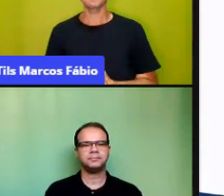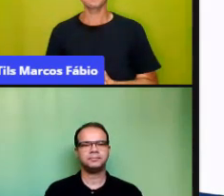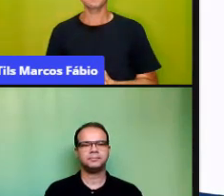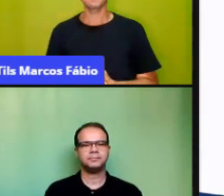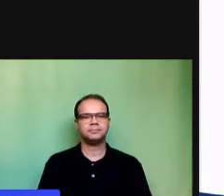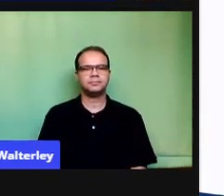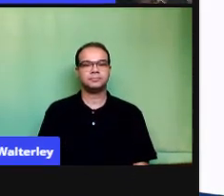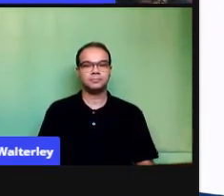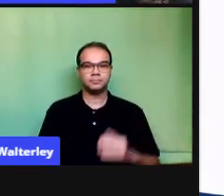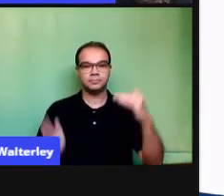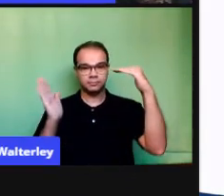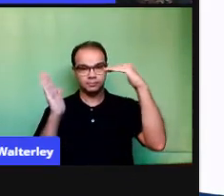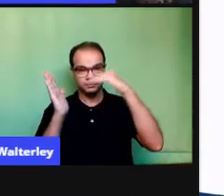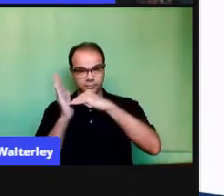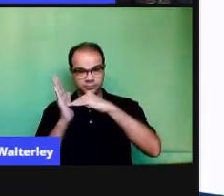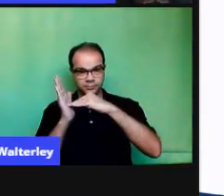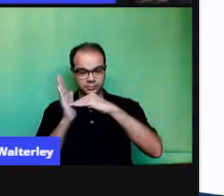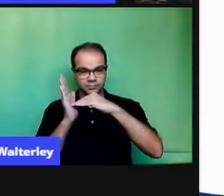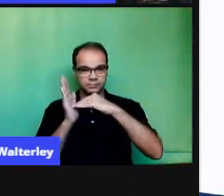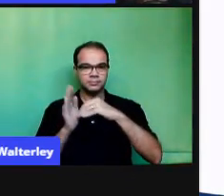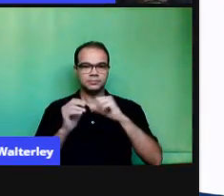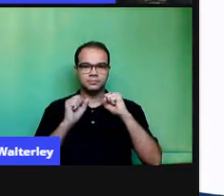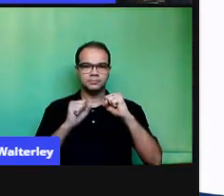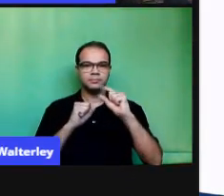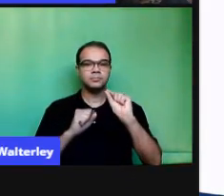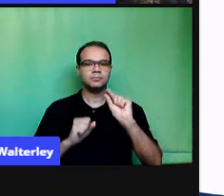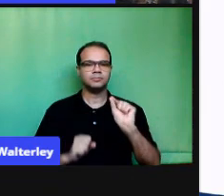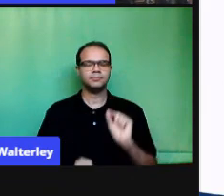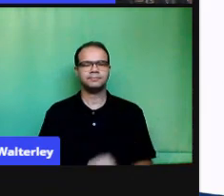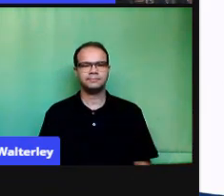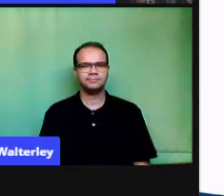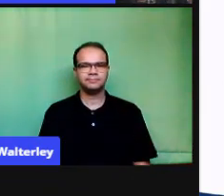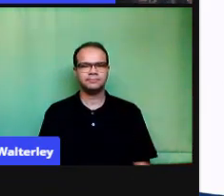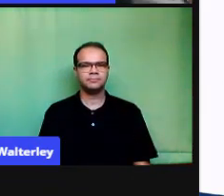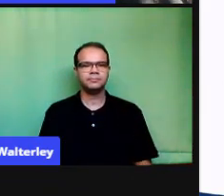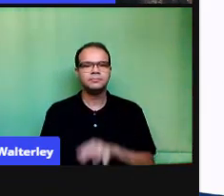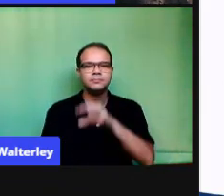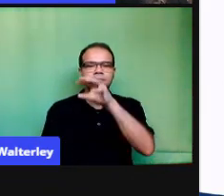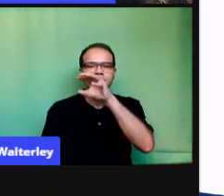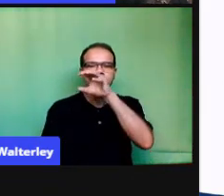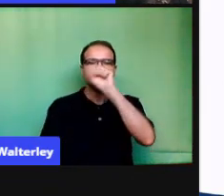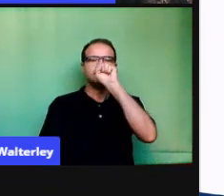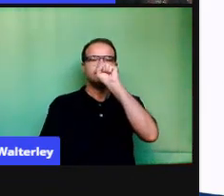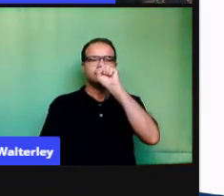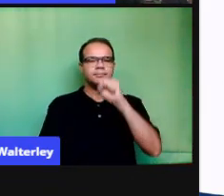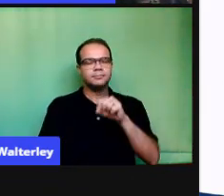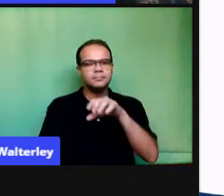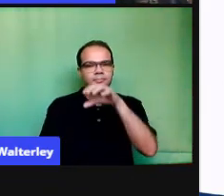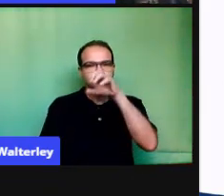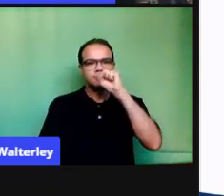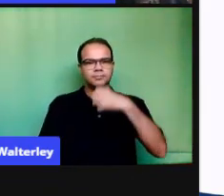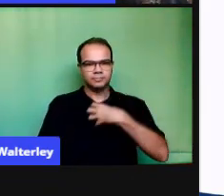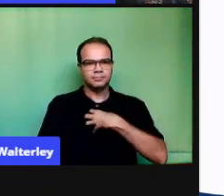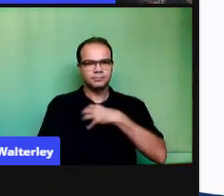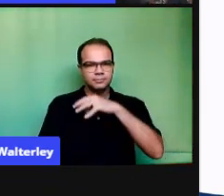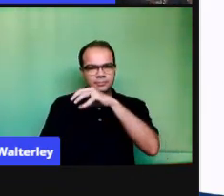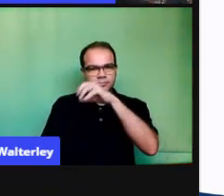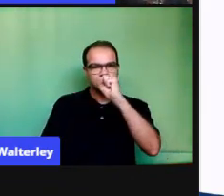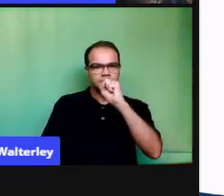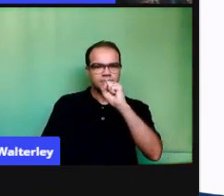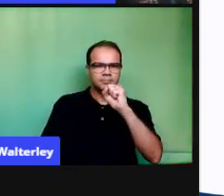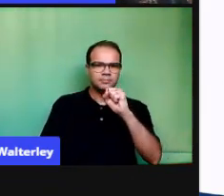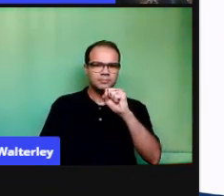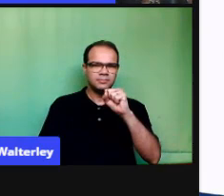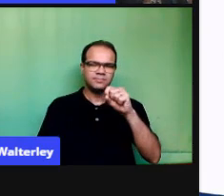E o último enriquecimento que eu vou falar é o enriquecimento olfativo, que para a gente esse sentido não é muito